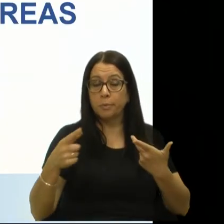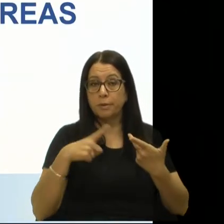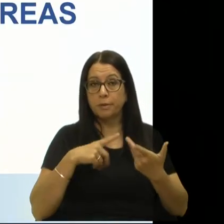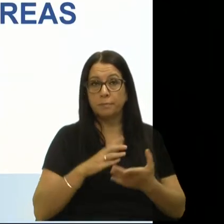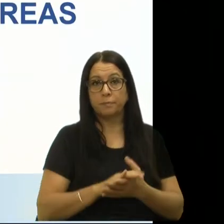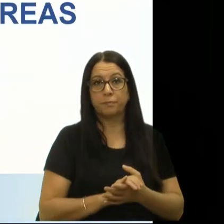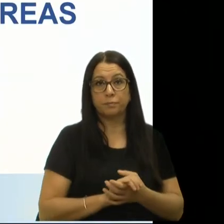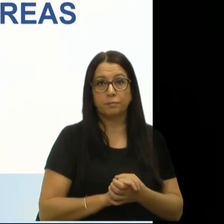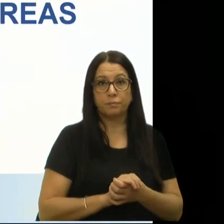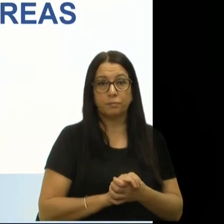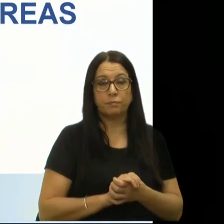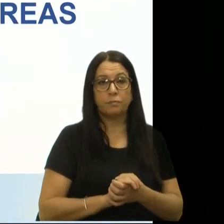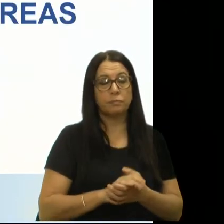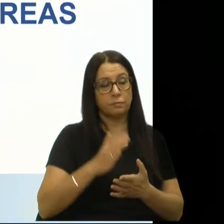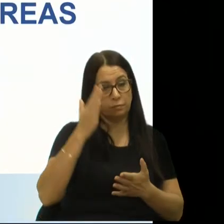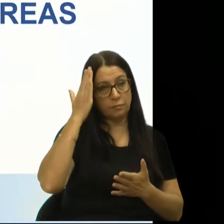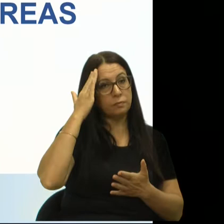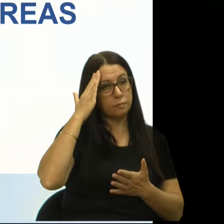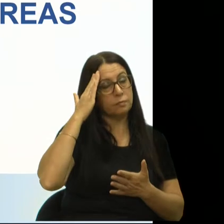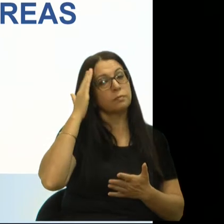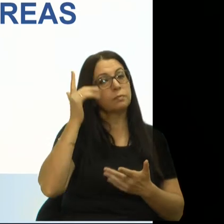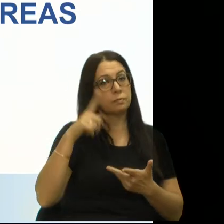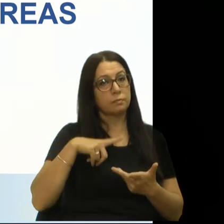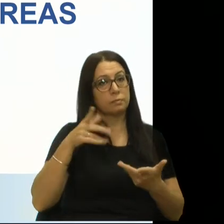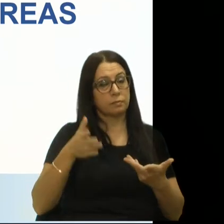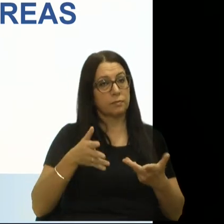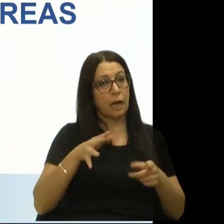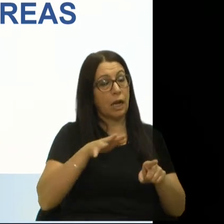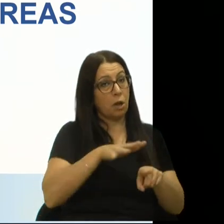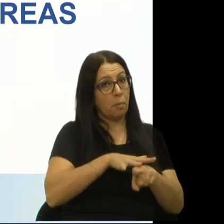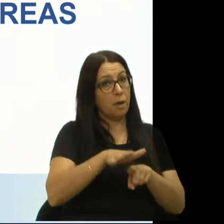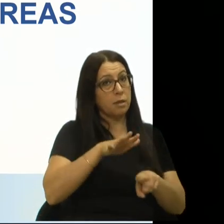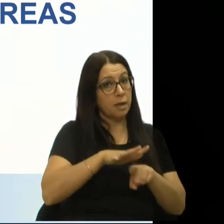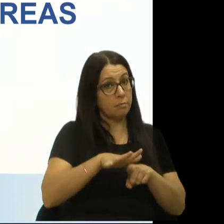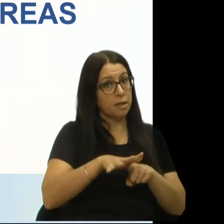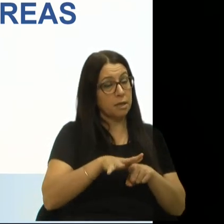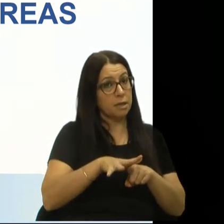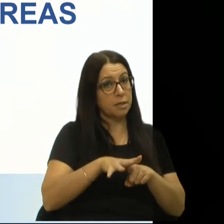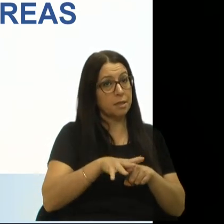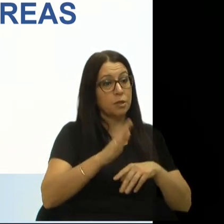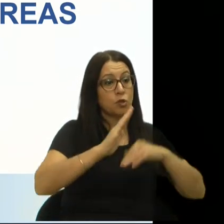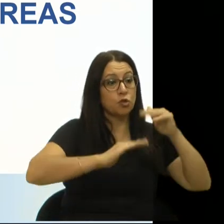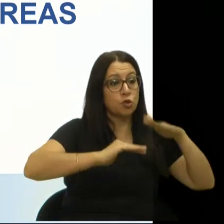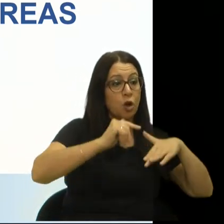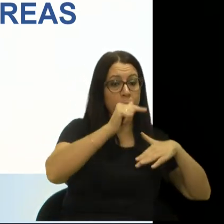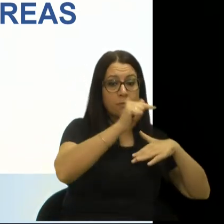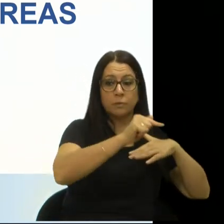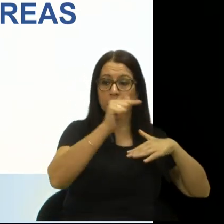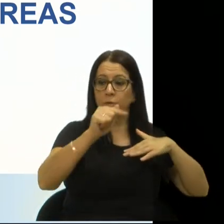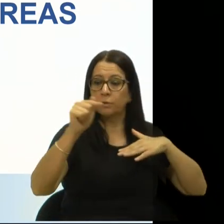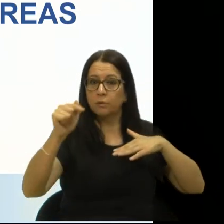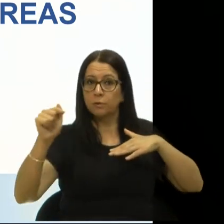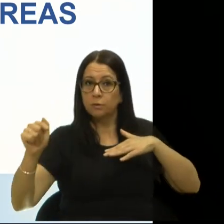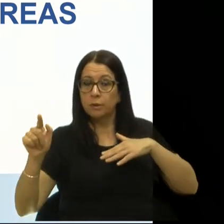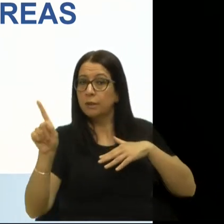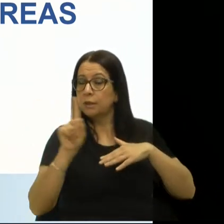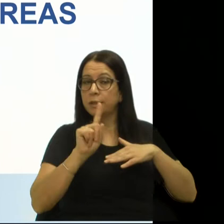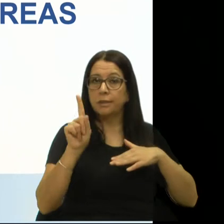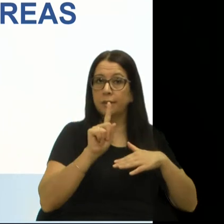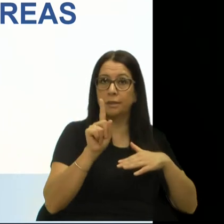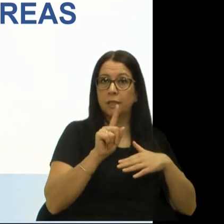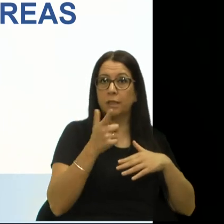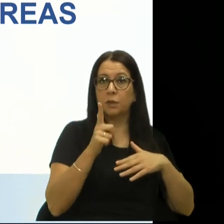estão, né? Sabemos que tem agora uma demanda bem pontual de obras que ocorreram e que não